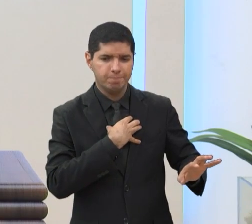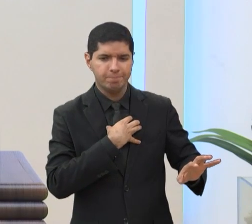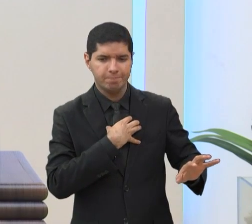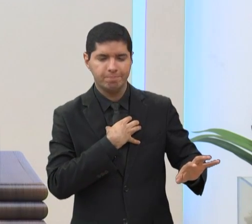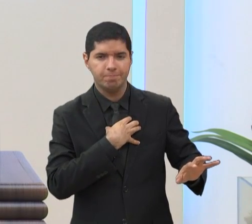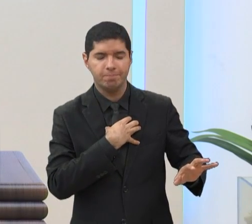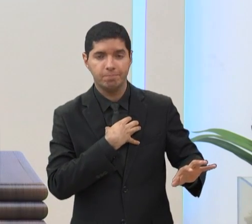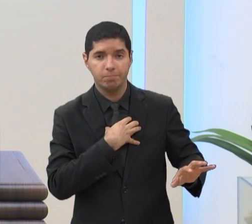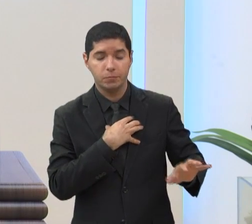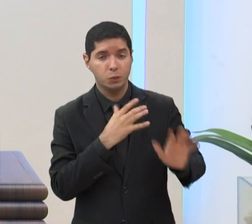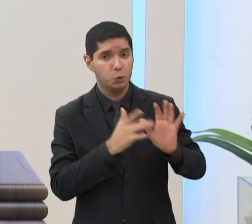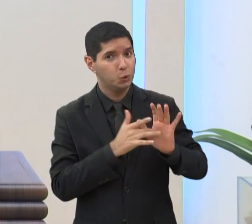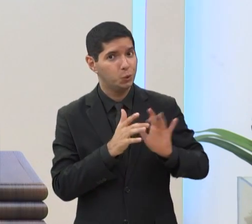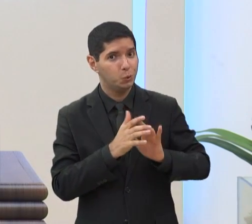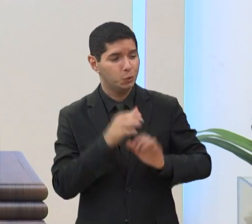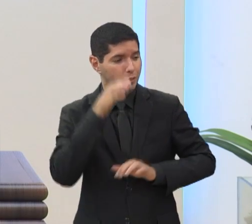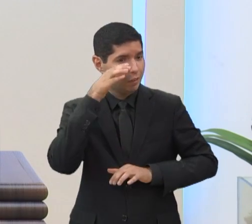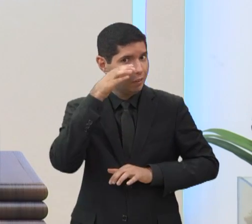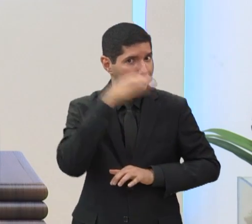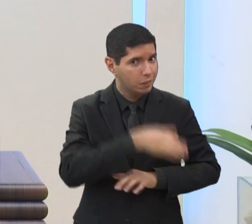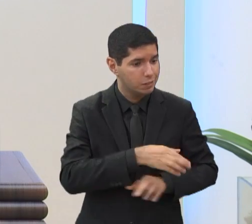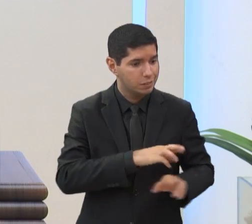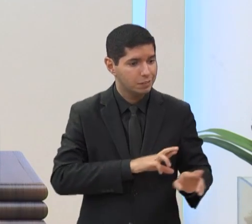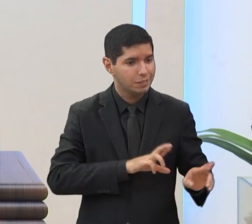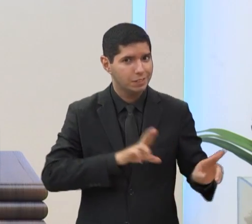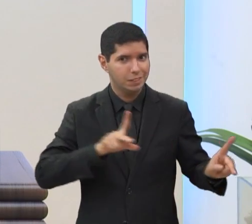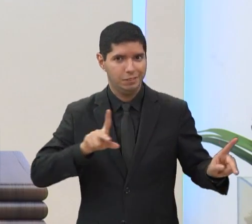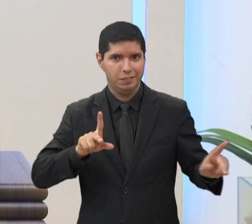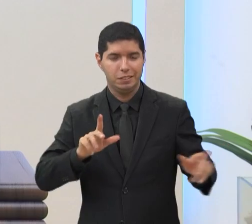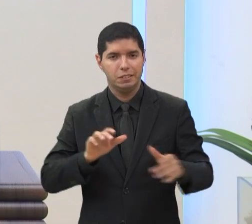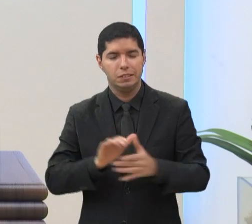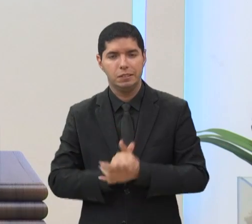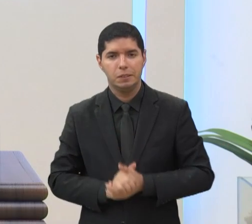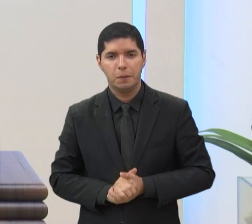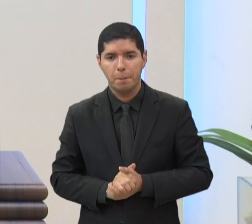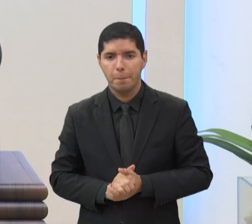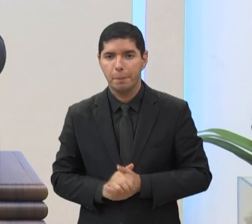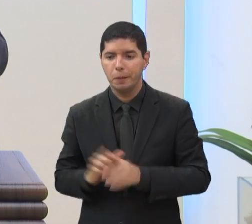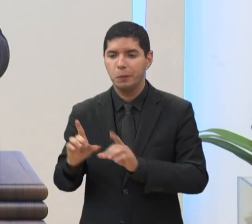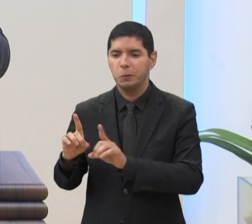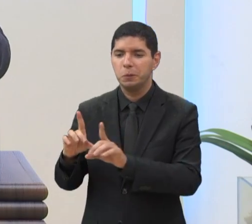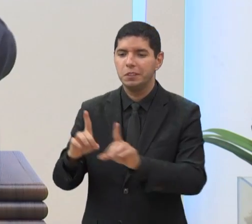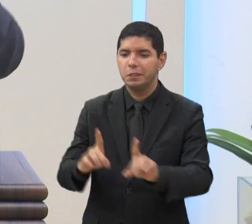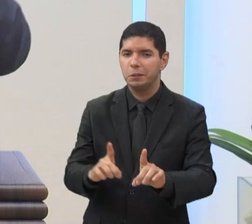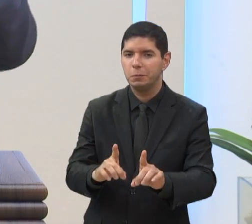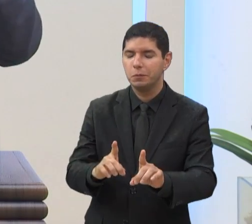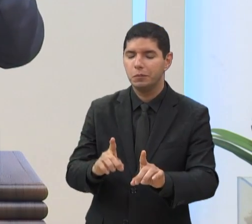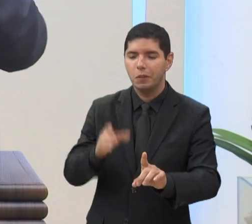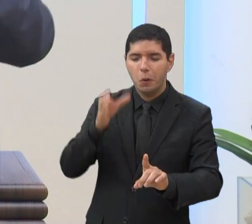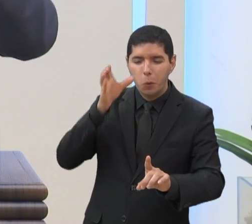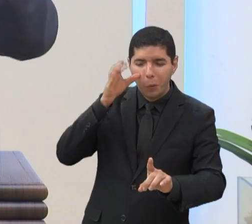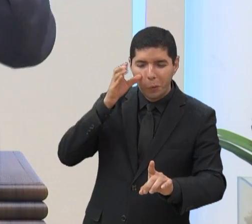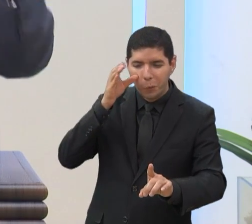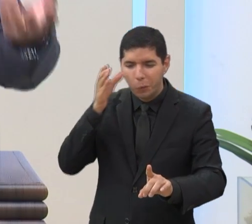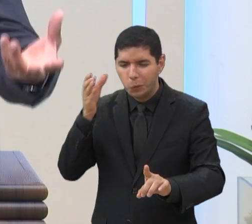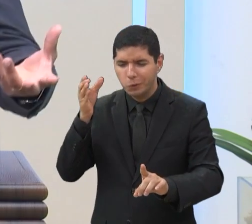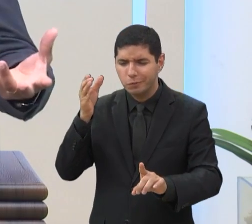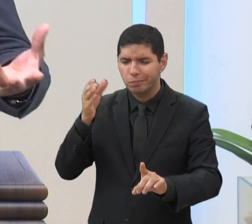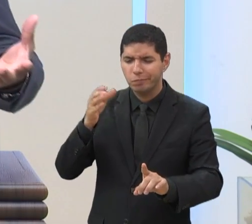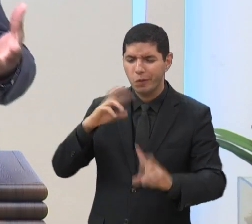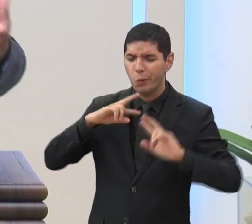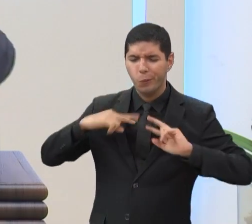outro interesse, os discípulos tinham um olhar de curiosidade